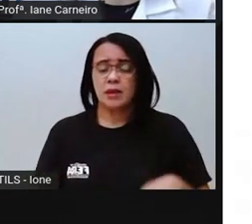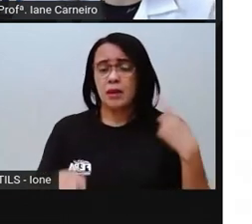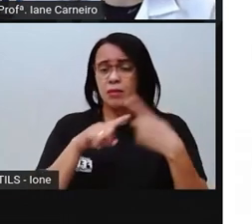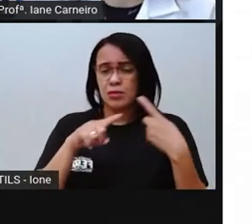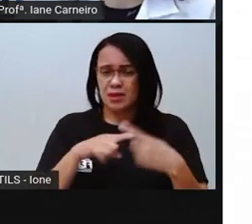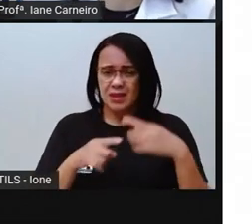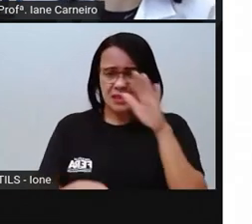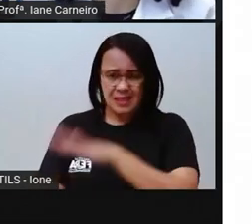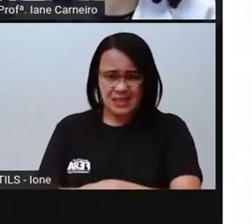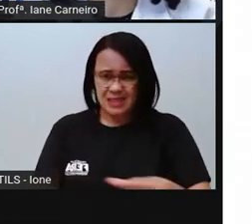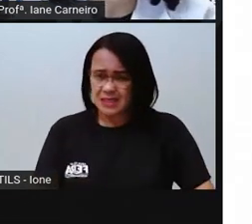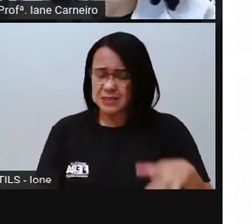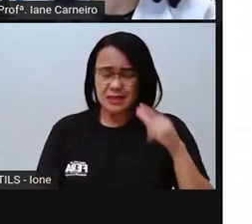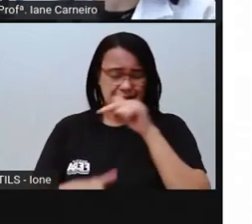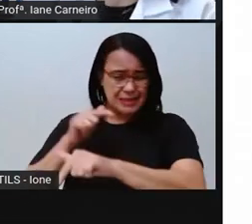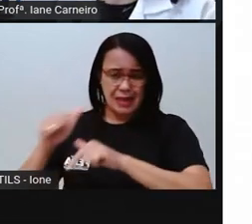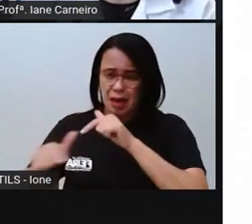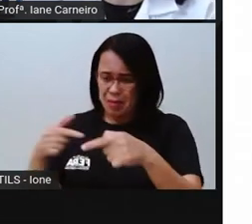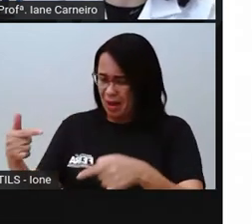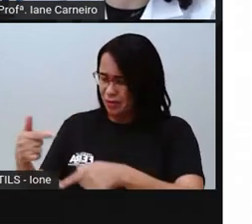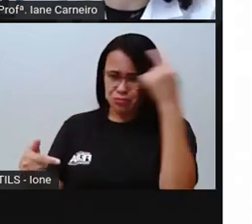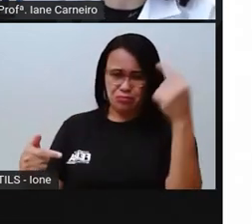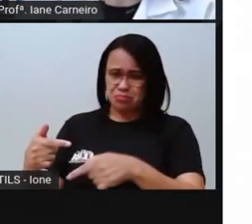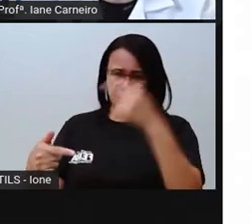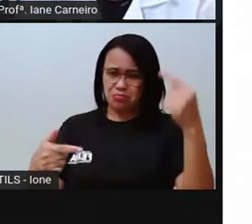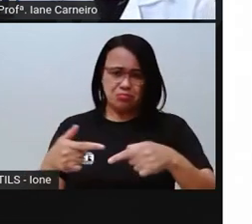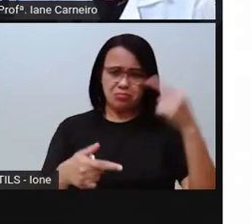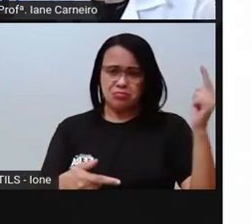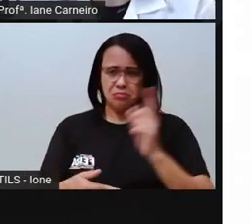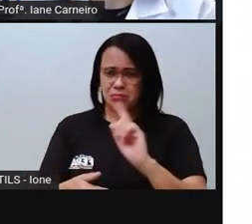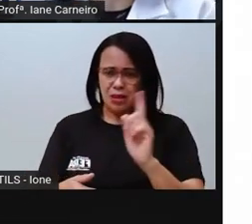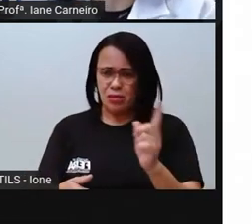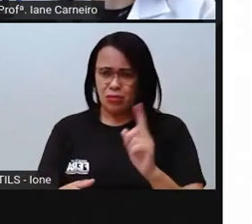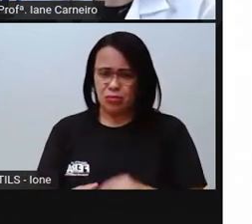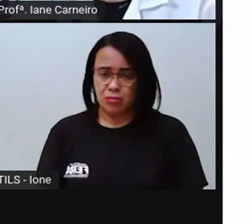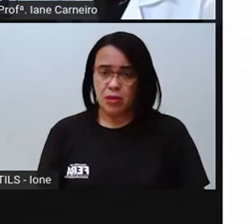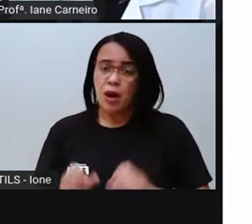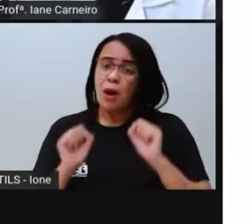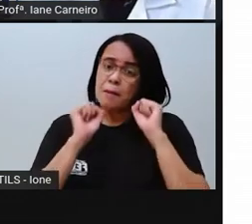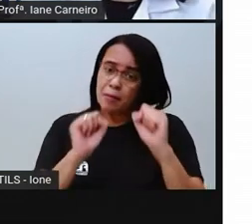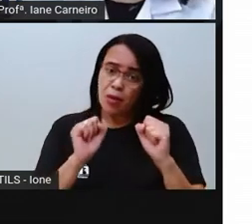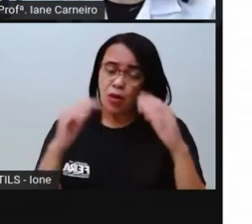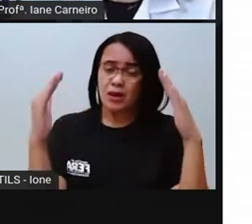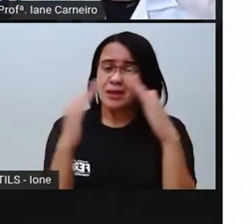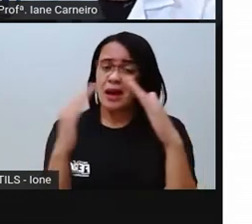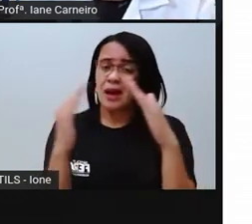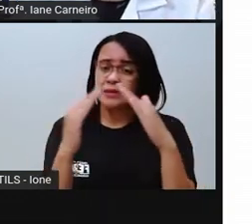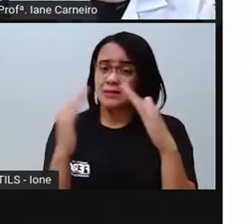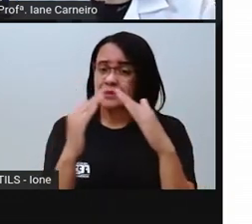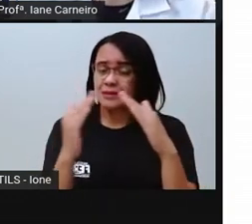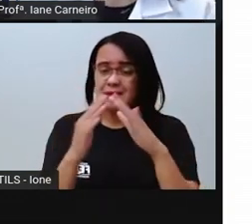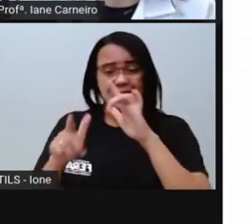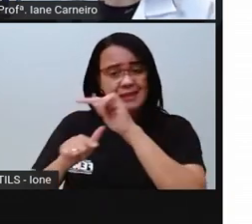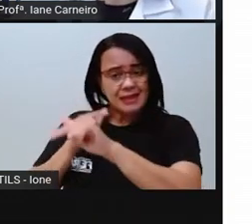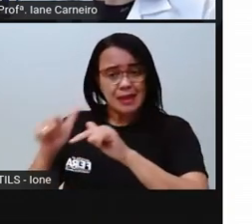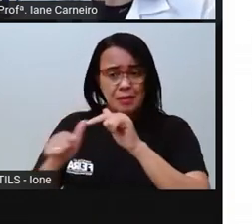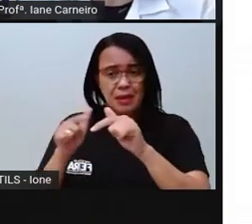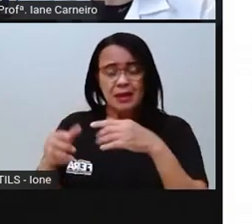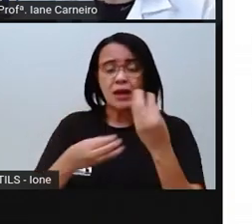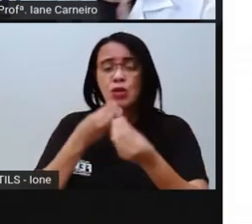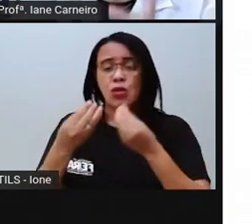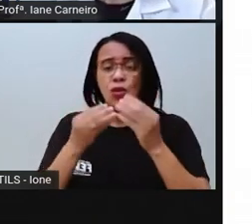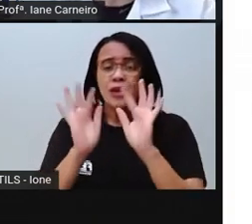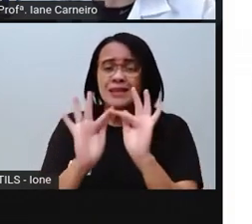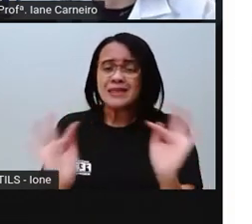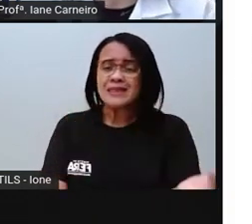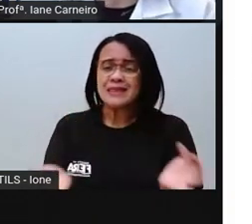que criança não trabalha, mas pode ajudar em casa, fazendo tarefas simples, né, adequadas à sua idade.